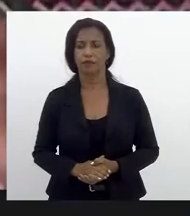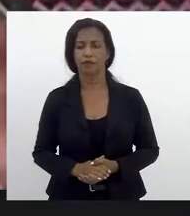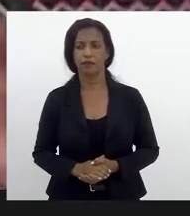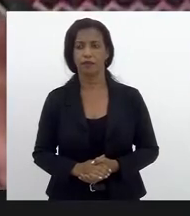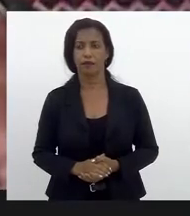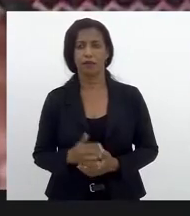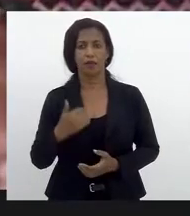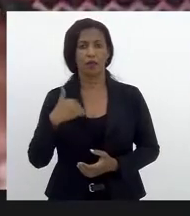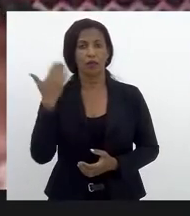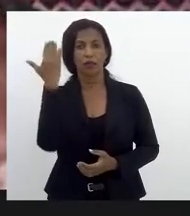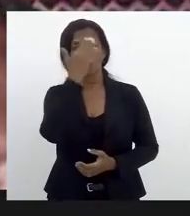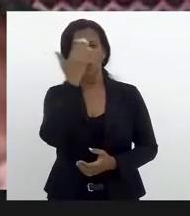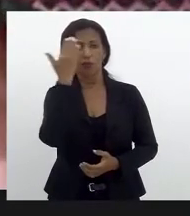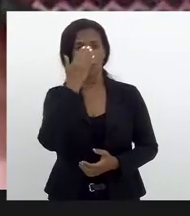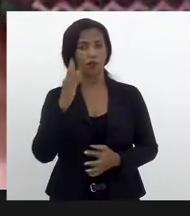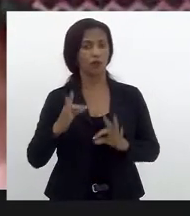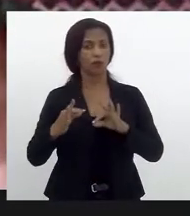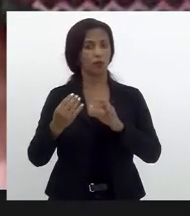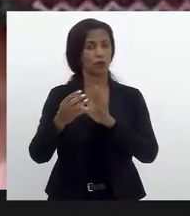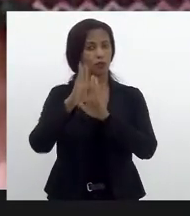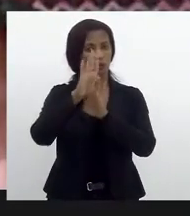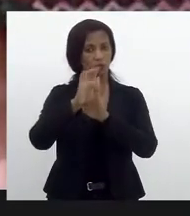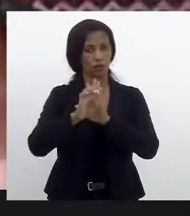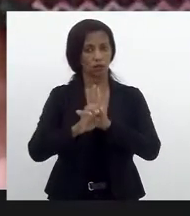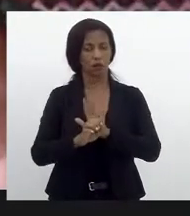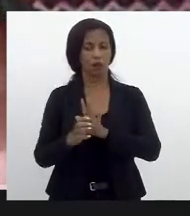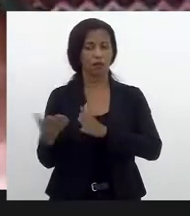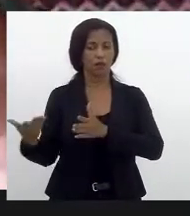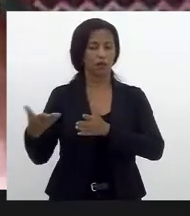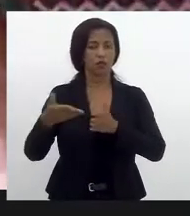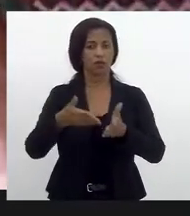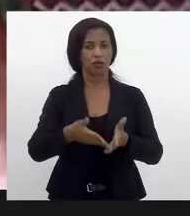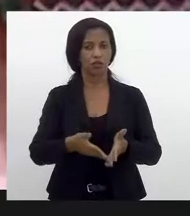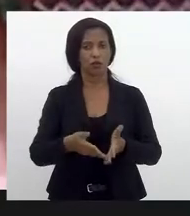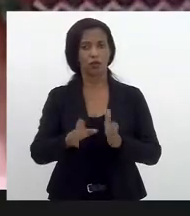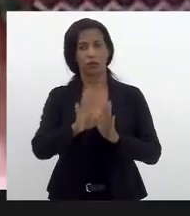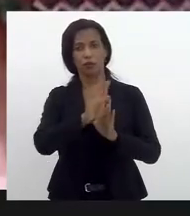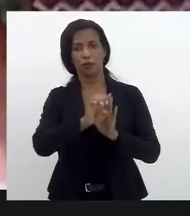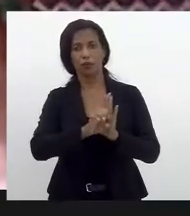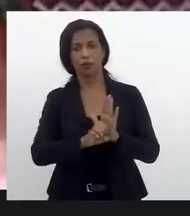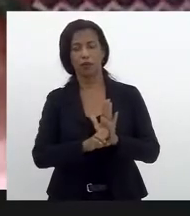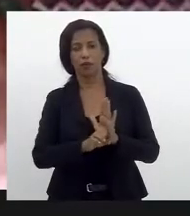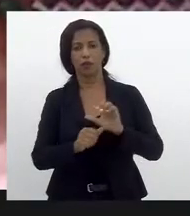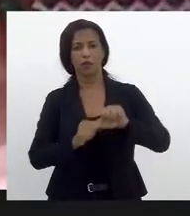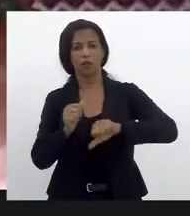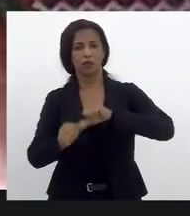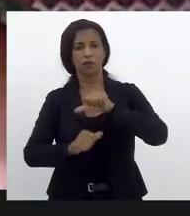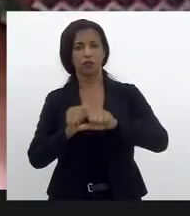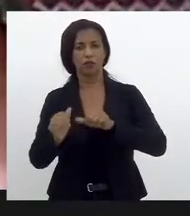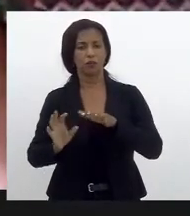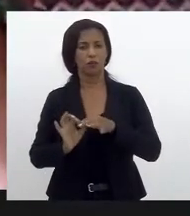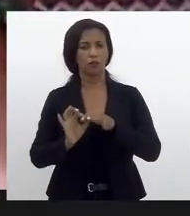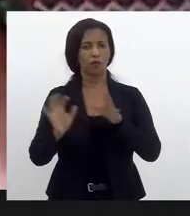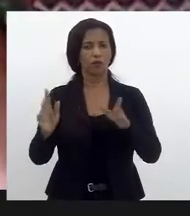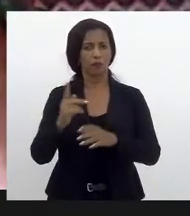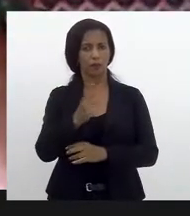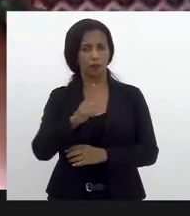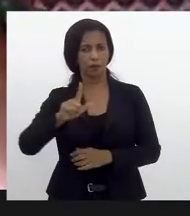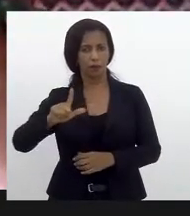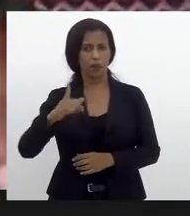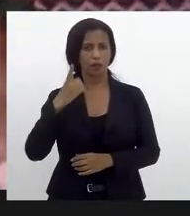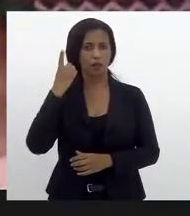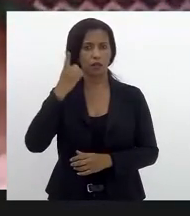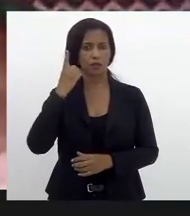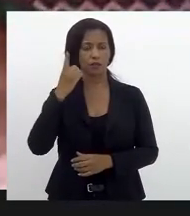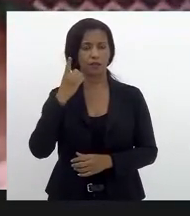eu não vi todas as emendas, mas a emenda que chegou... Foi uma emenda tornando autorizativo o projeto, uma emenda do